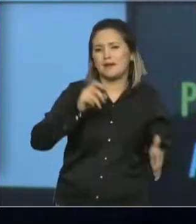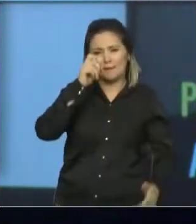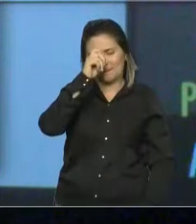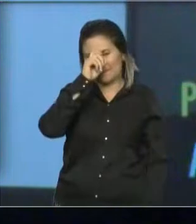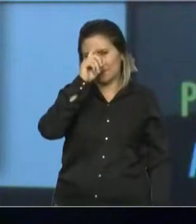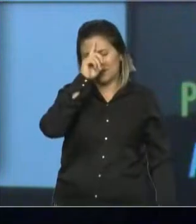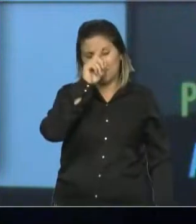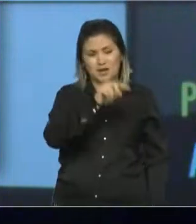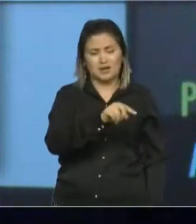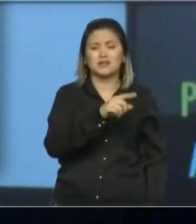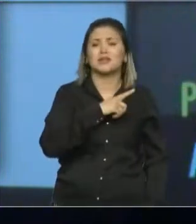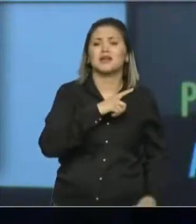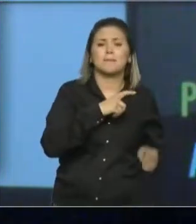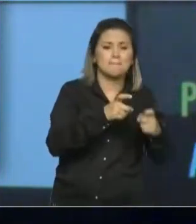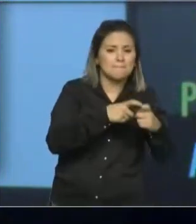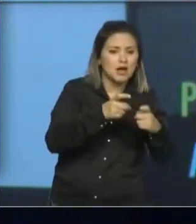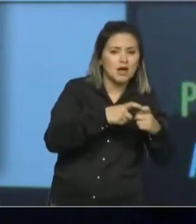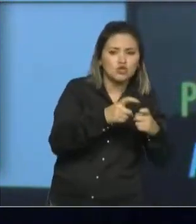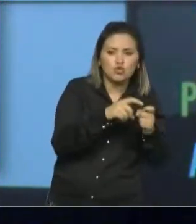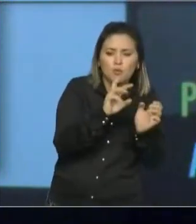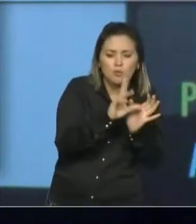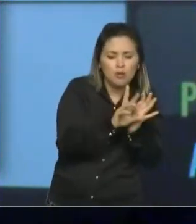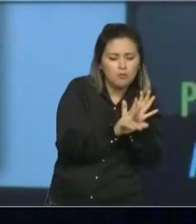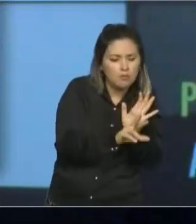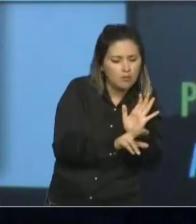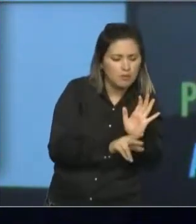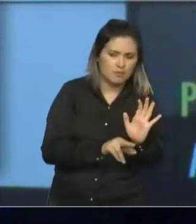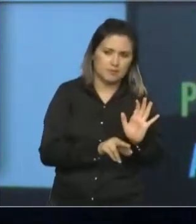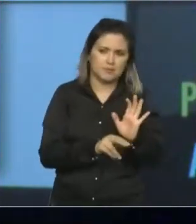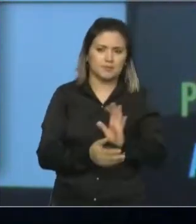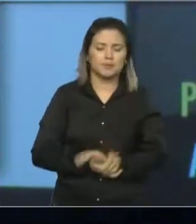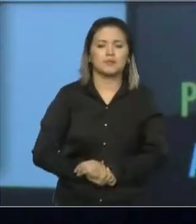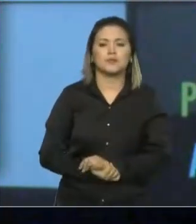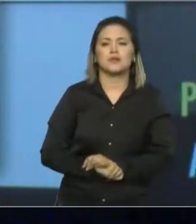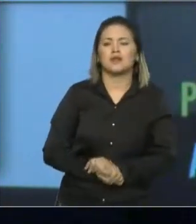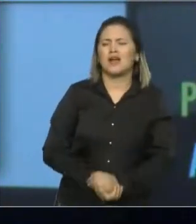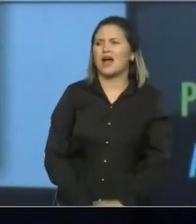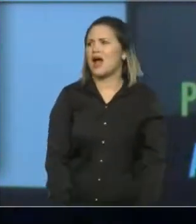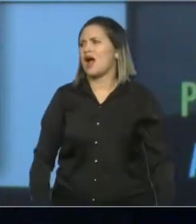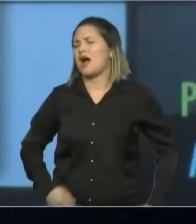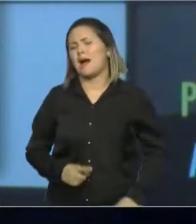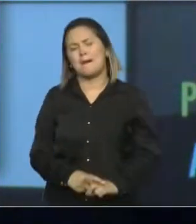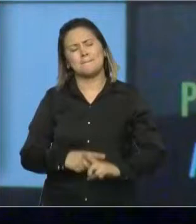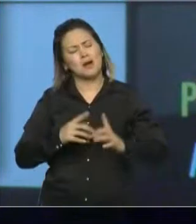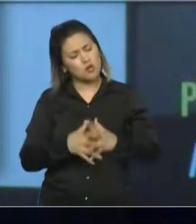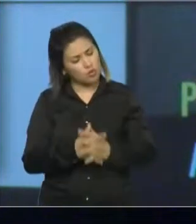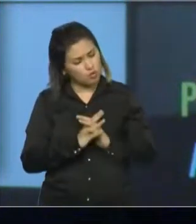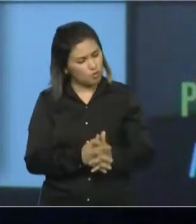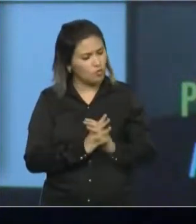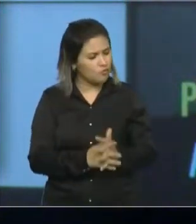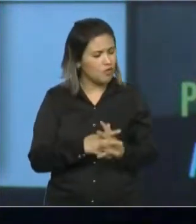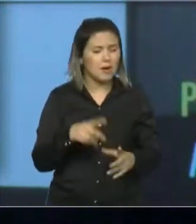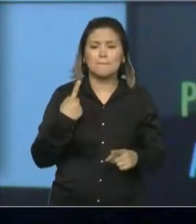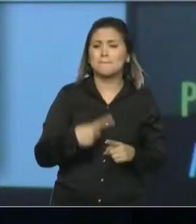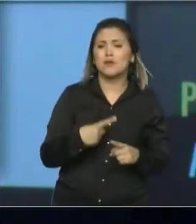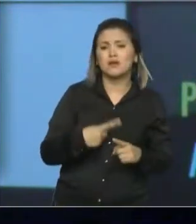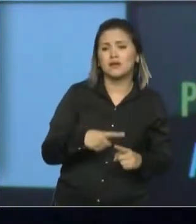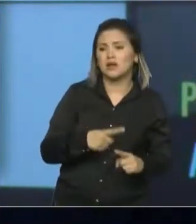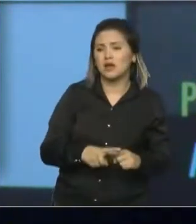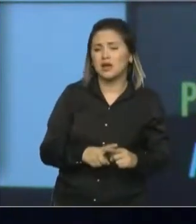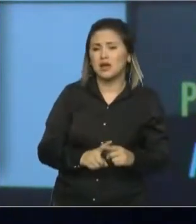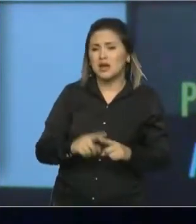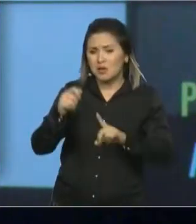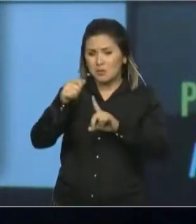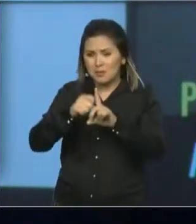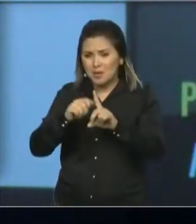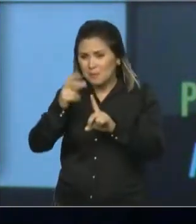perguntando. Isso não dá certo, porque o prefeito, no mês que não repassar, o consórcio não vai ter dinheiro.